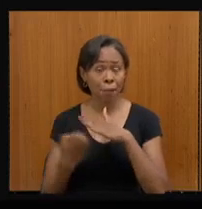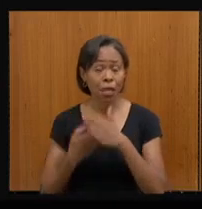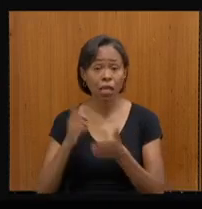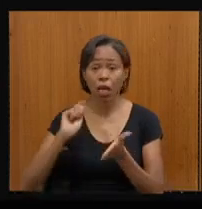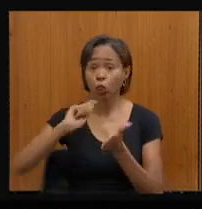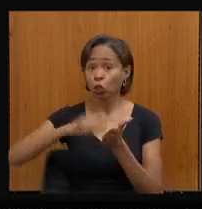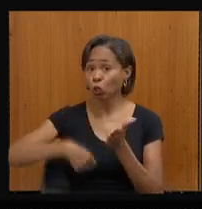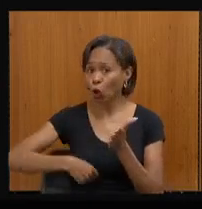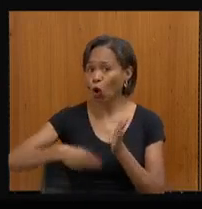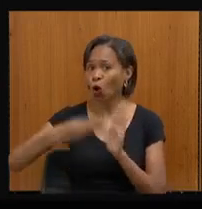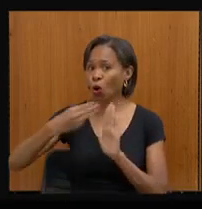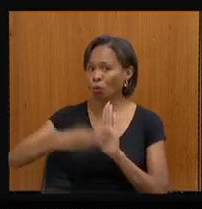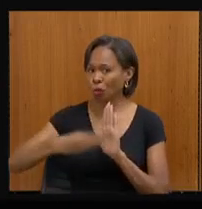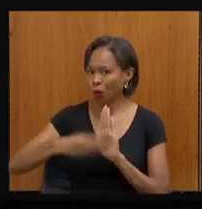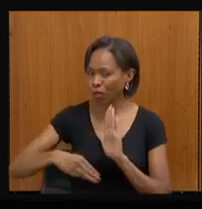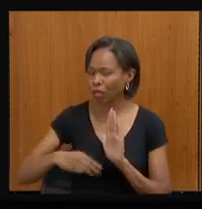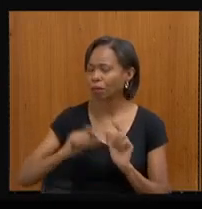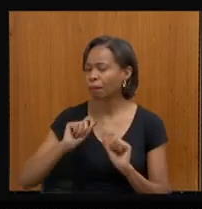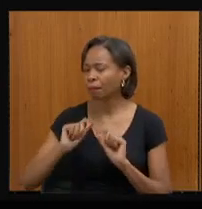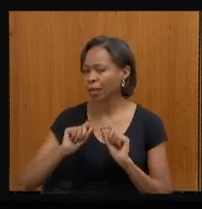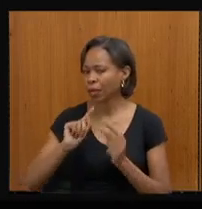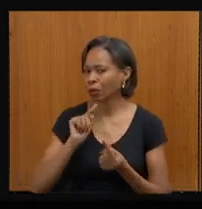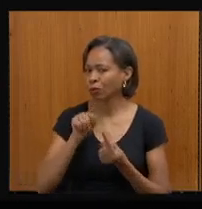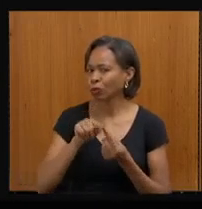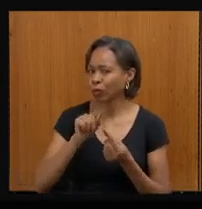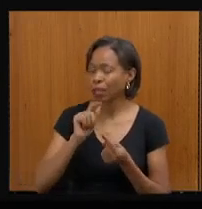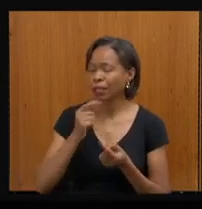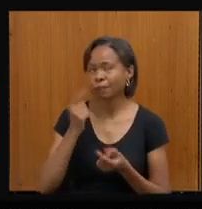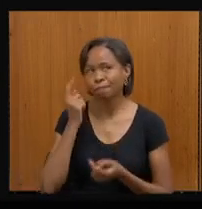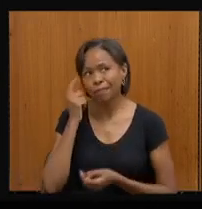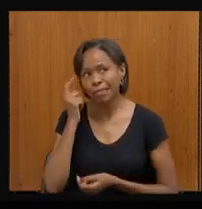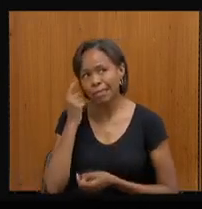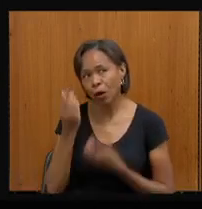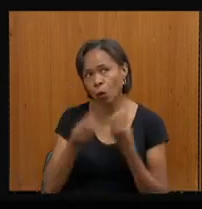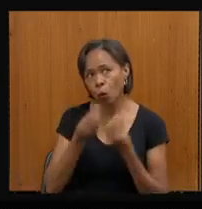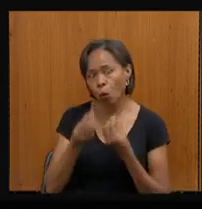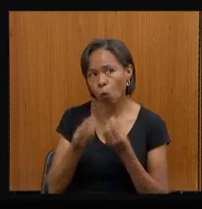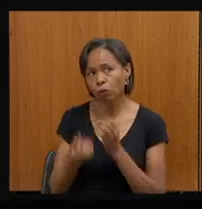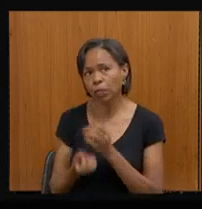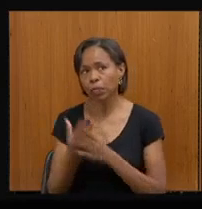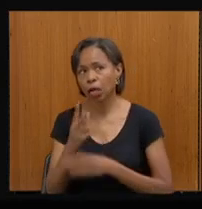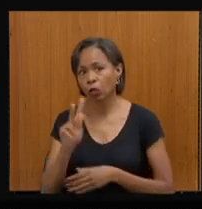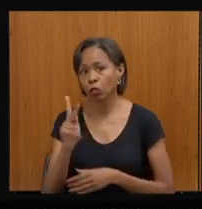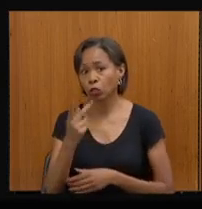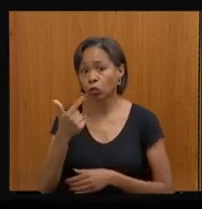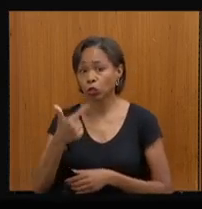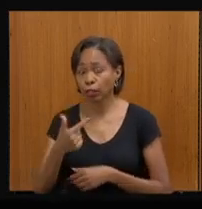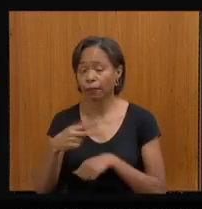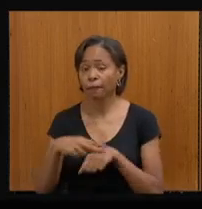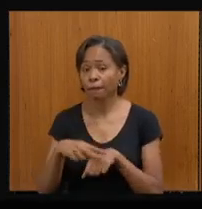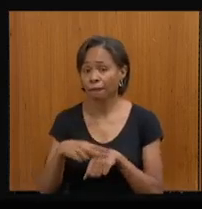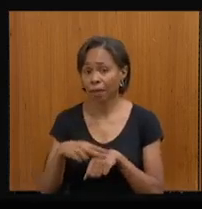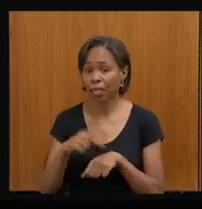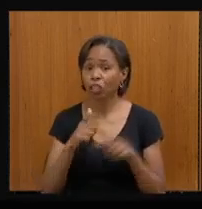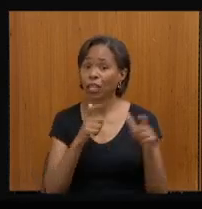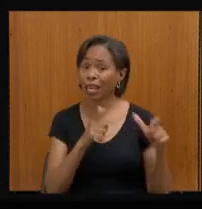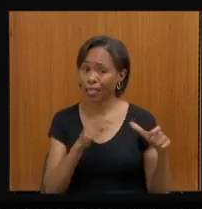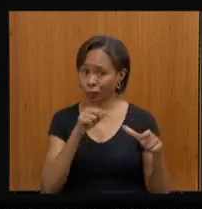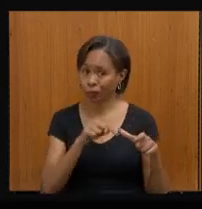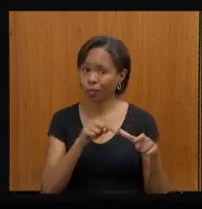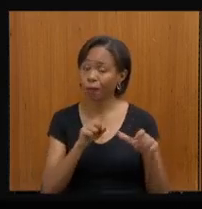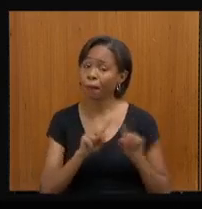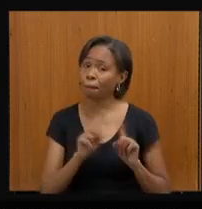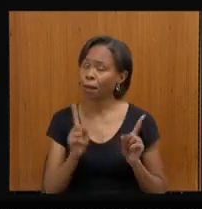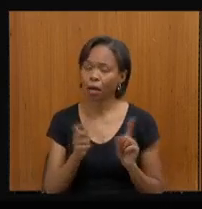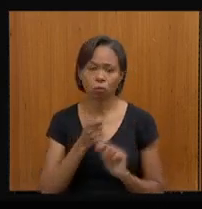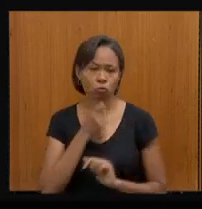de entendimento para estudar a possibilidade de produzir o hidrogênio verde do completo mas ainda